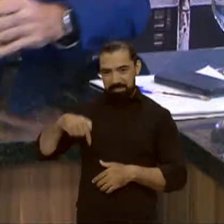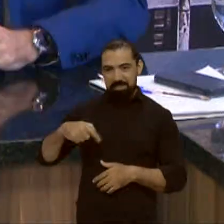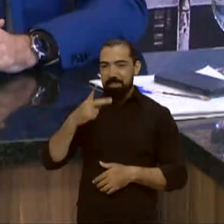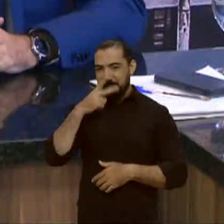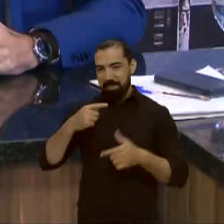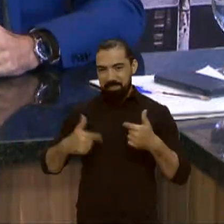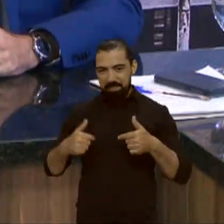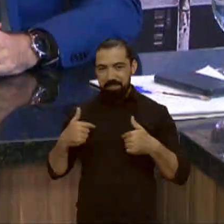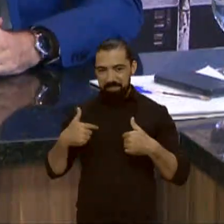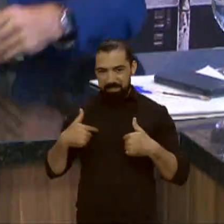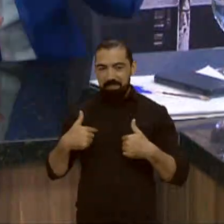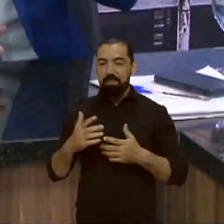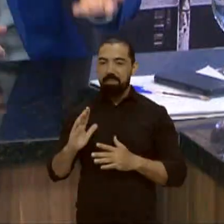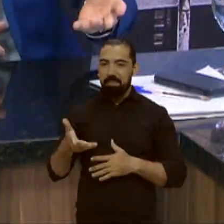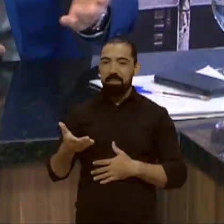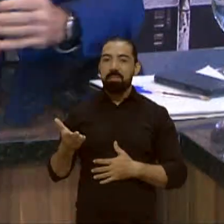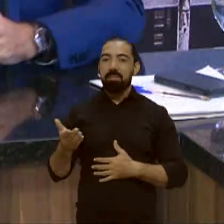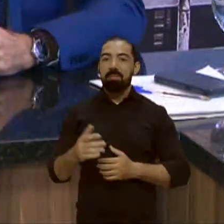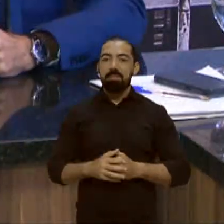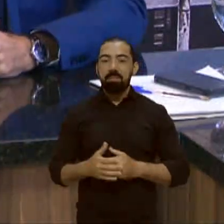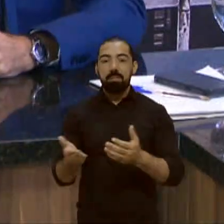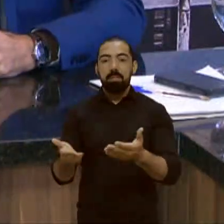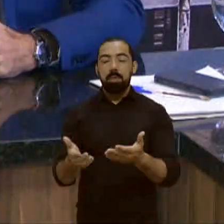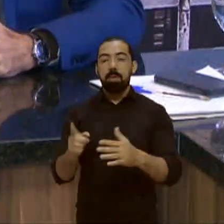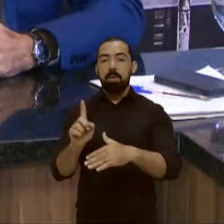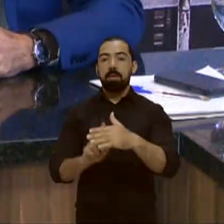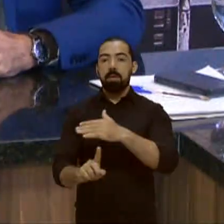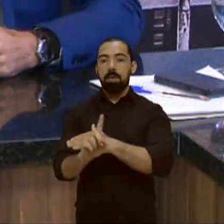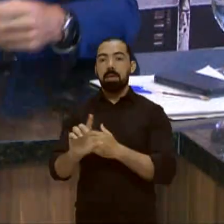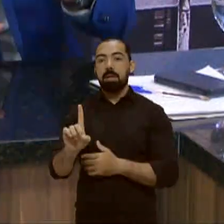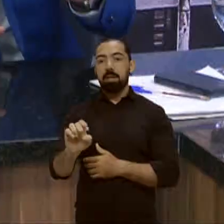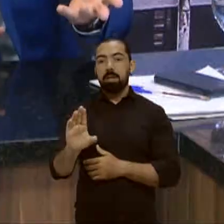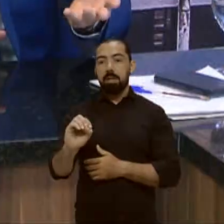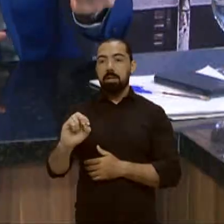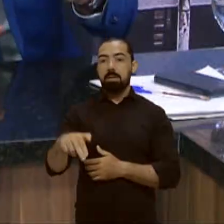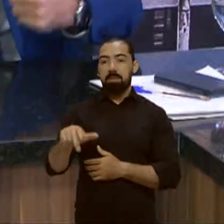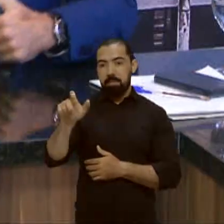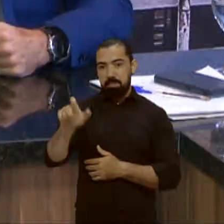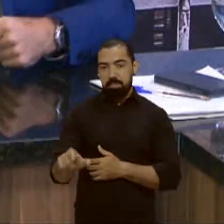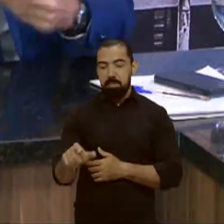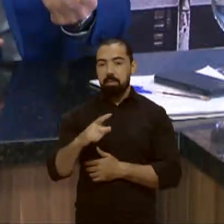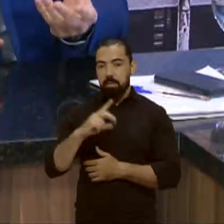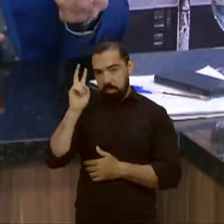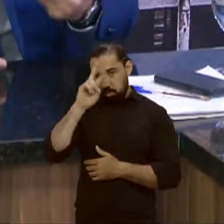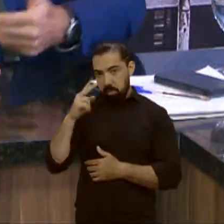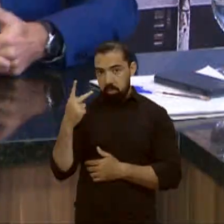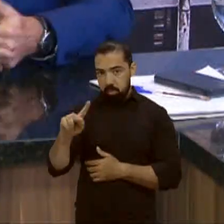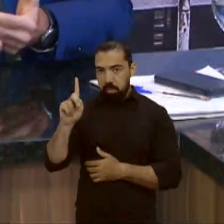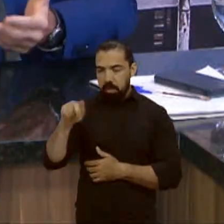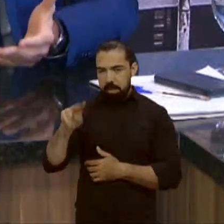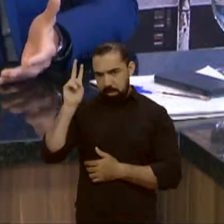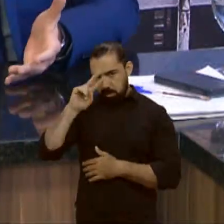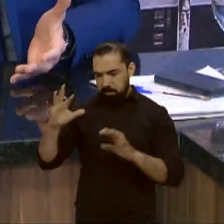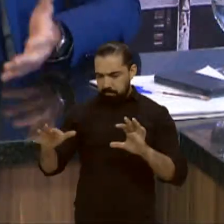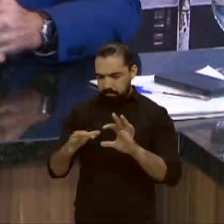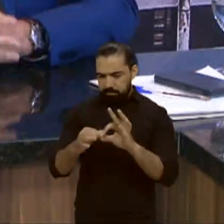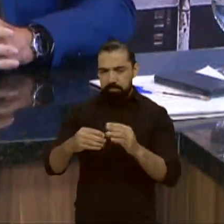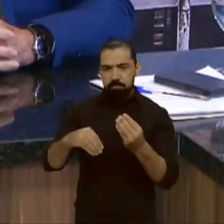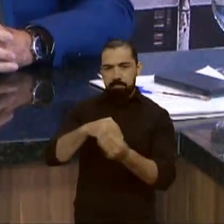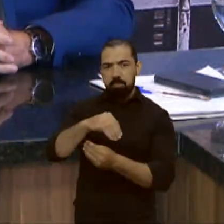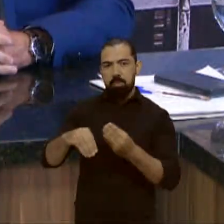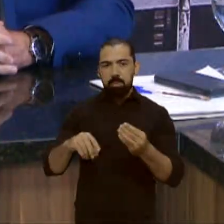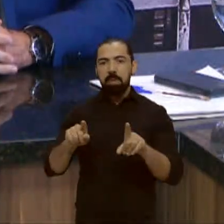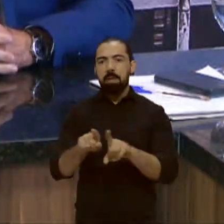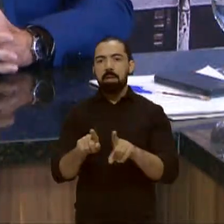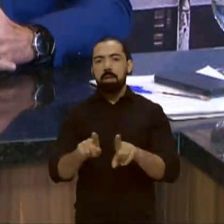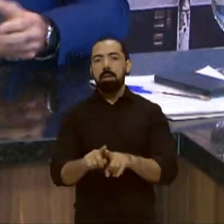pelo Fortaleza, que está hoje à frente do TECOM. Né? Sua história é uma história que se confunde com a defesa do consumidor